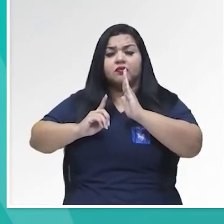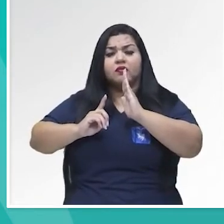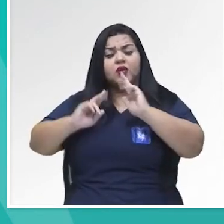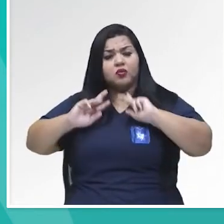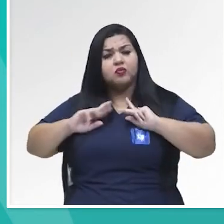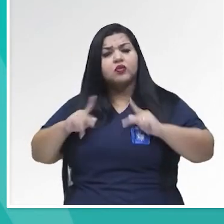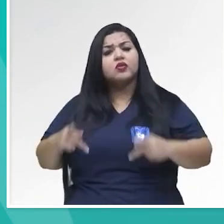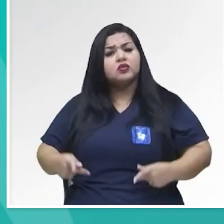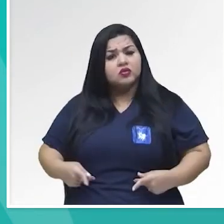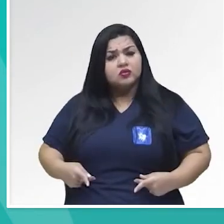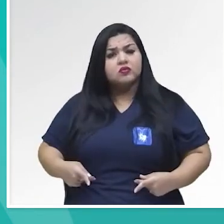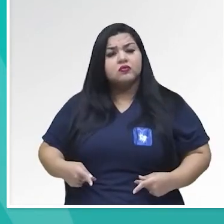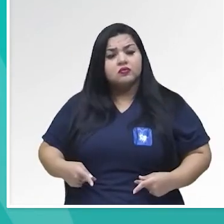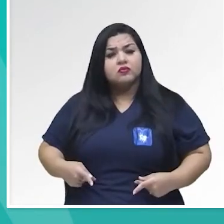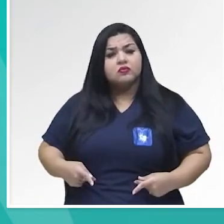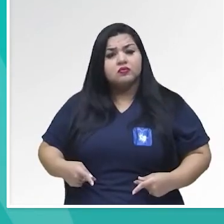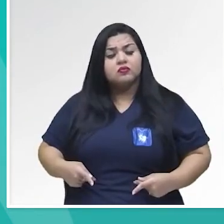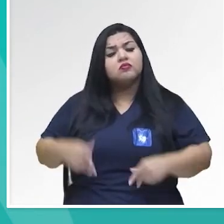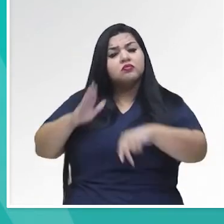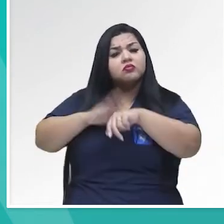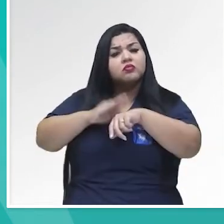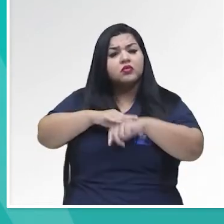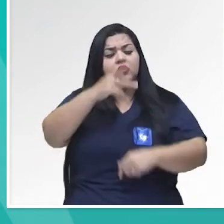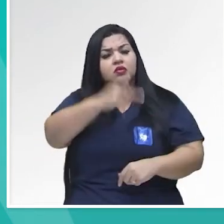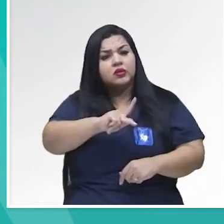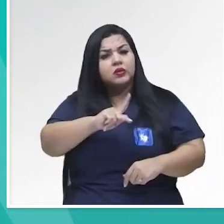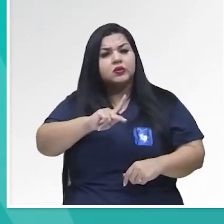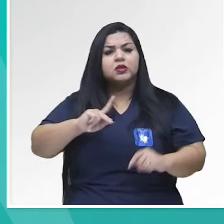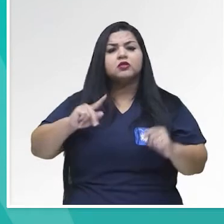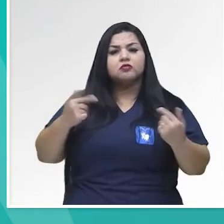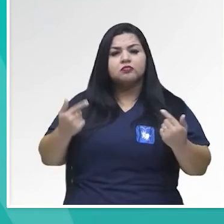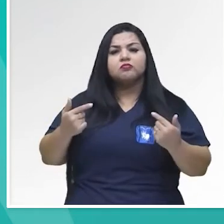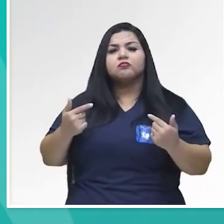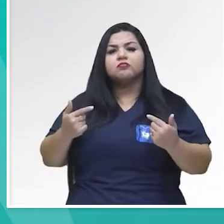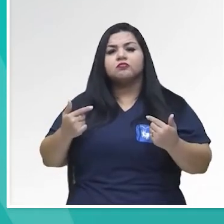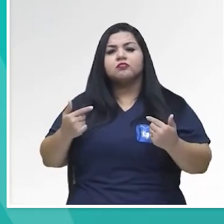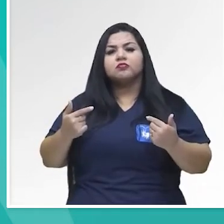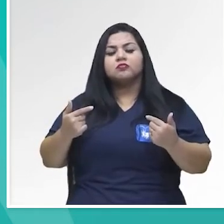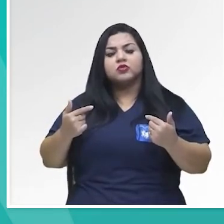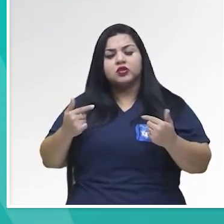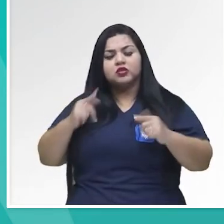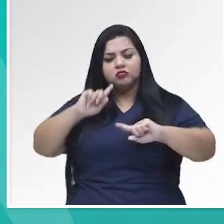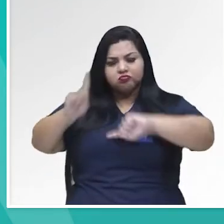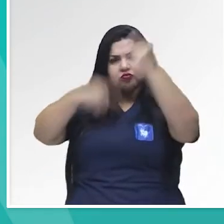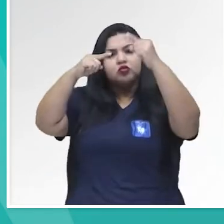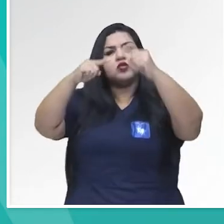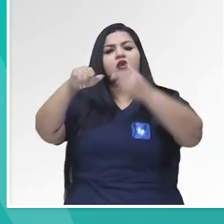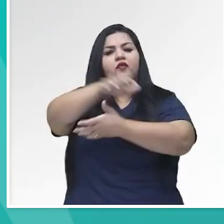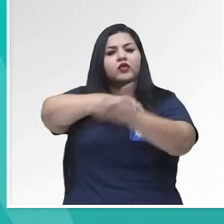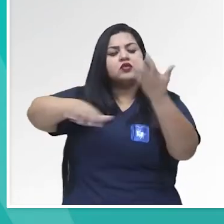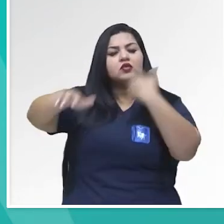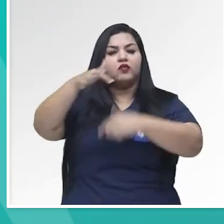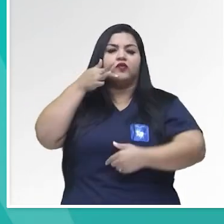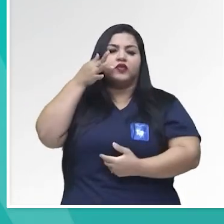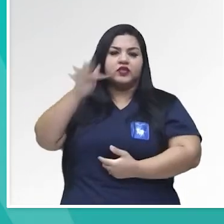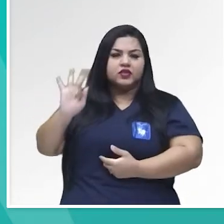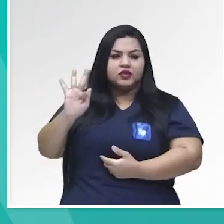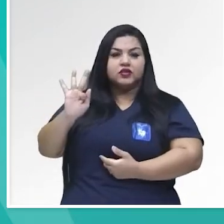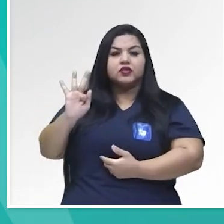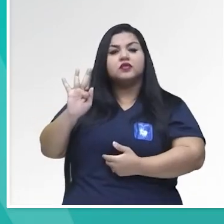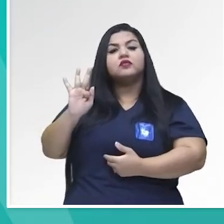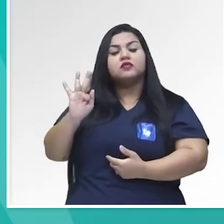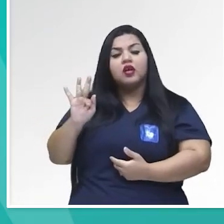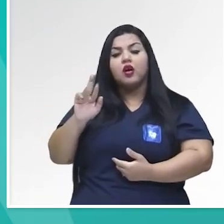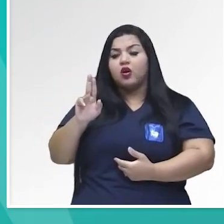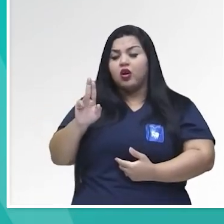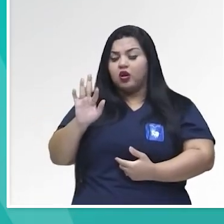humanos básicos para elas. E isso, de certa forma, foi o estopim da Revolução Francesa. Então, o movimento